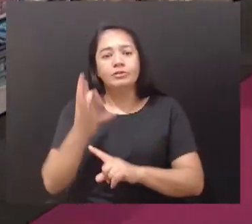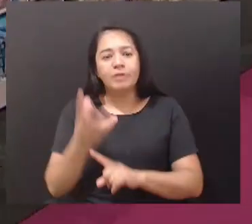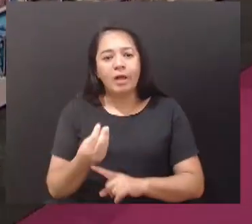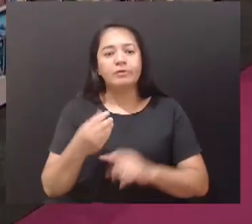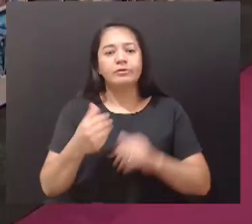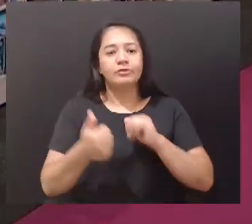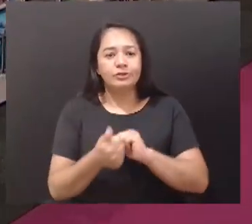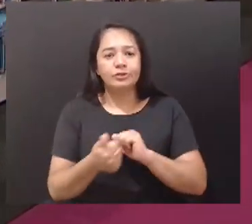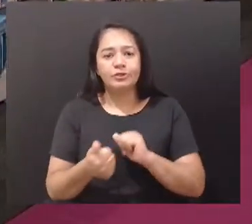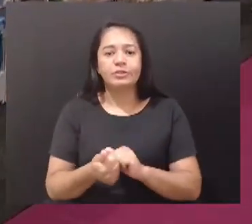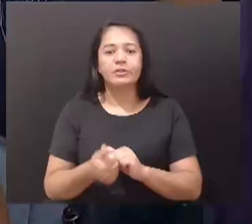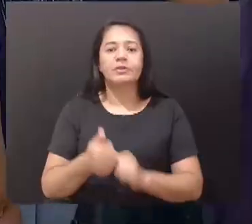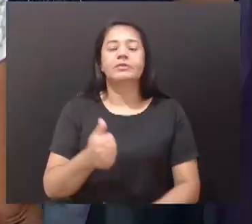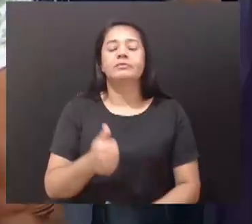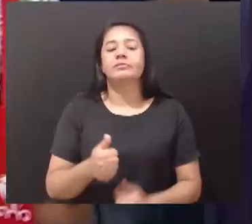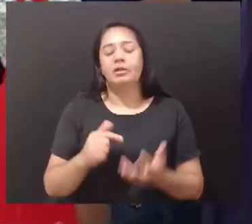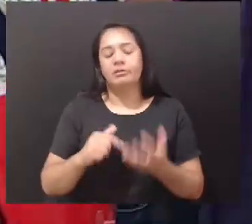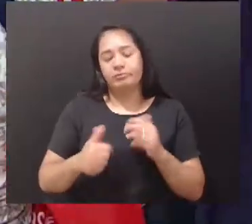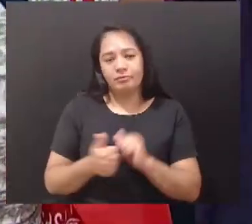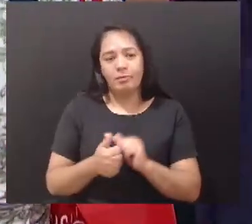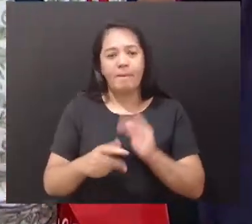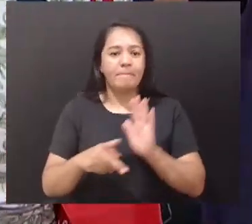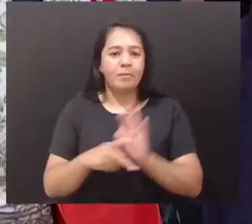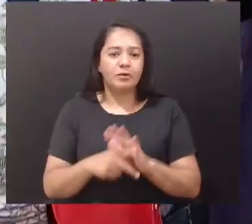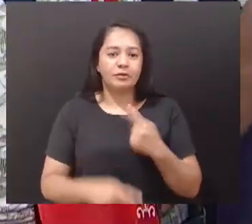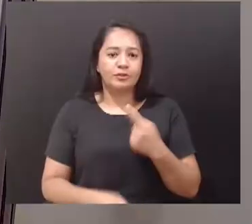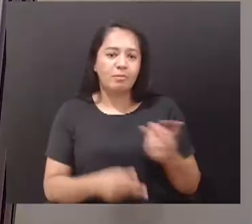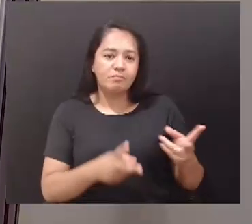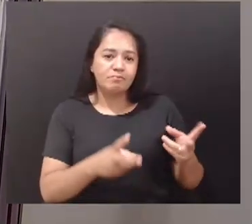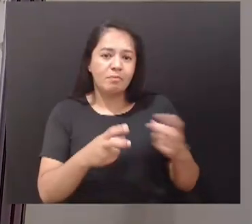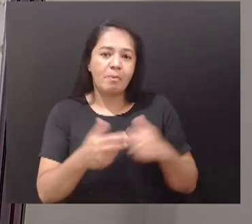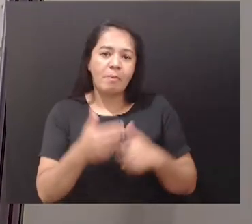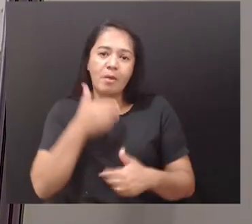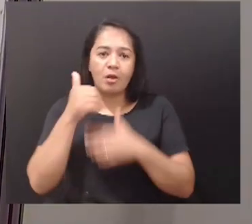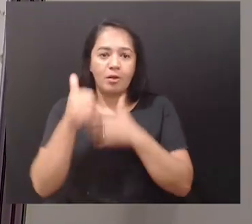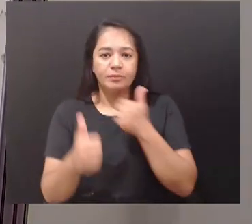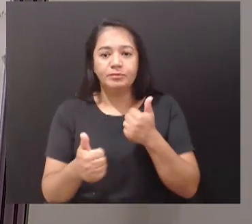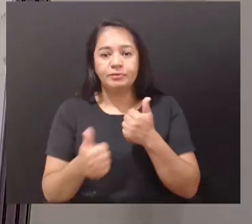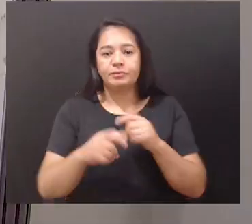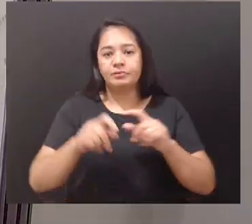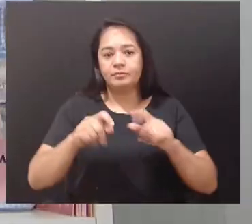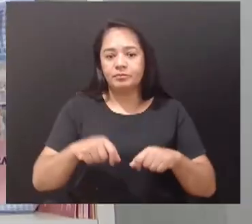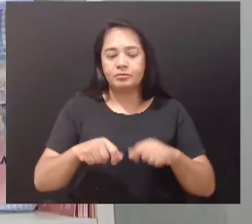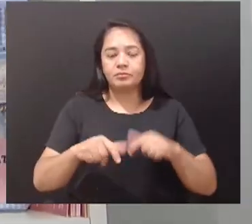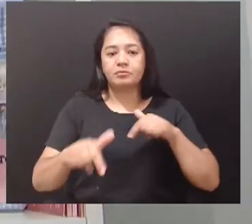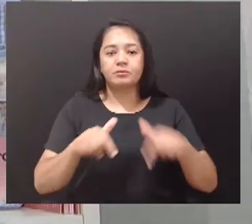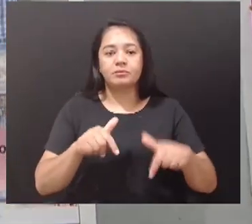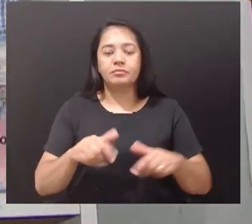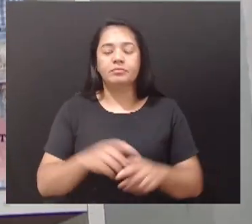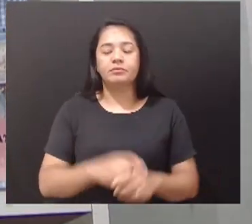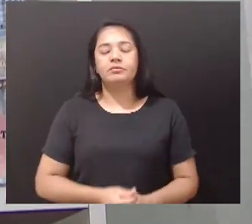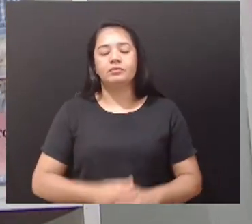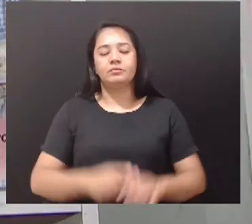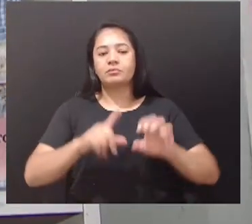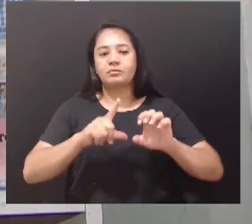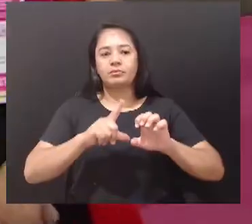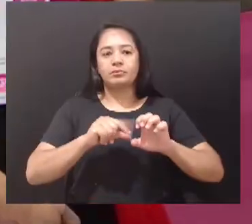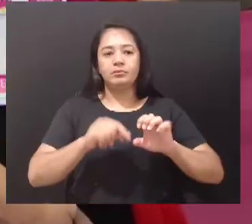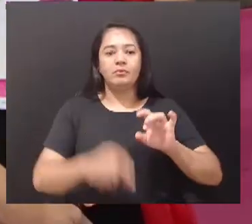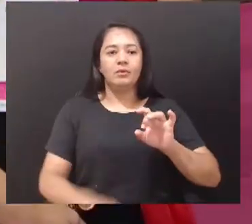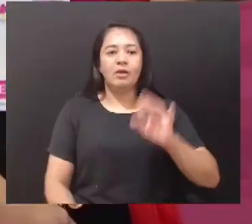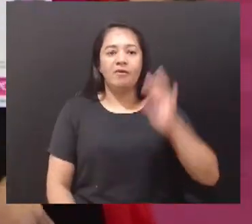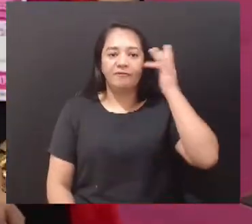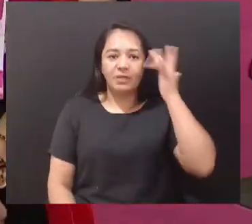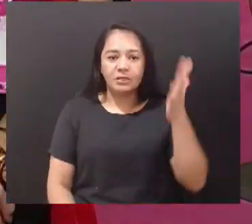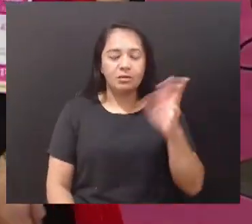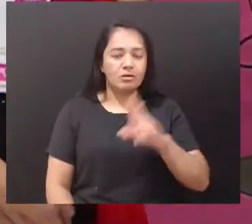curadoria, com qualidade, isso a gente vai melhorar as condições de trabalho. Empreender não é fácil. Por isso que tem que